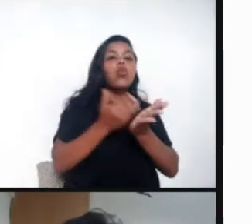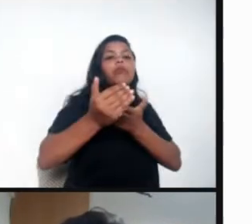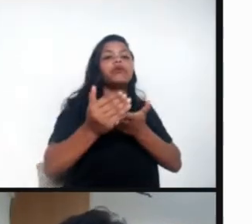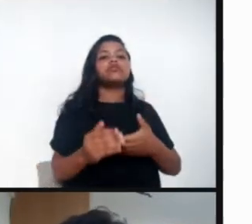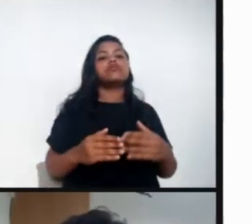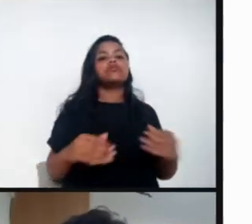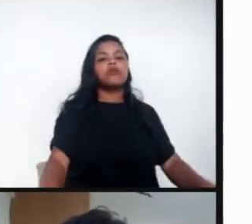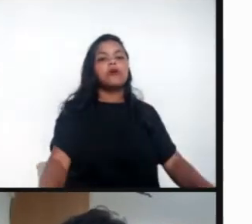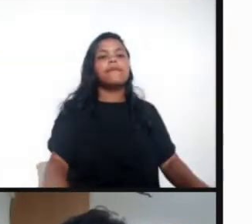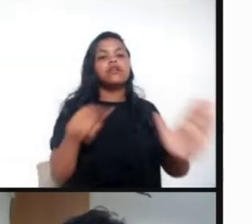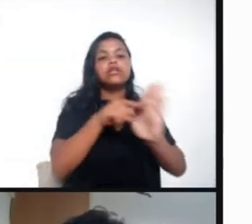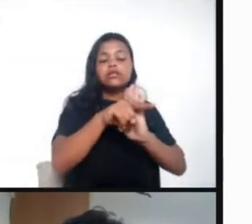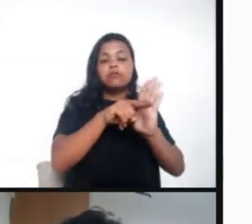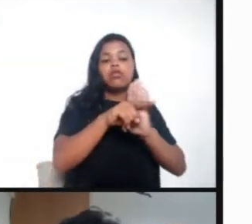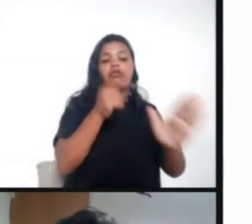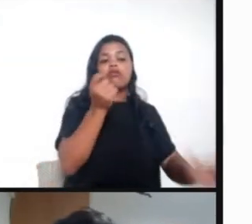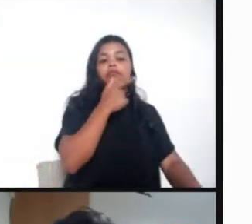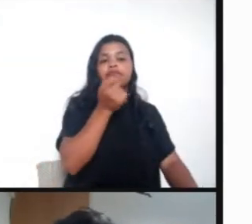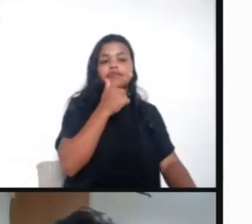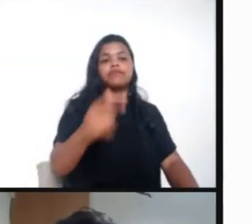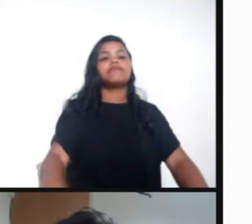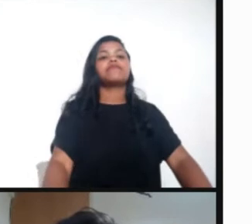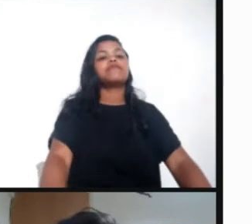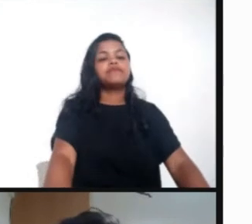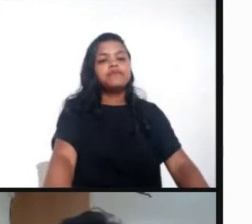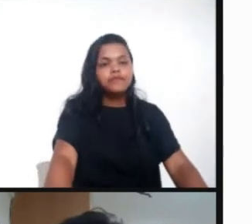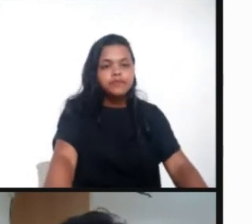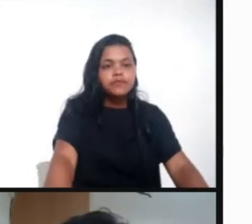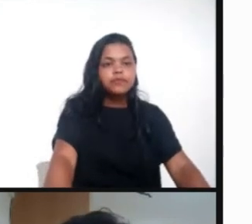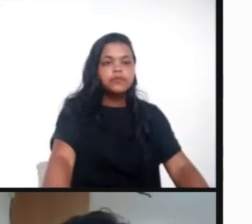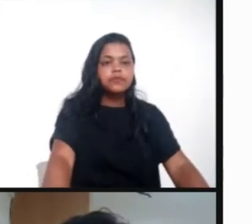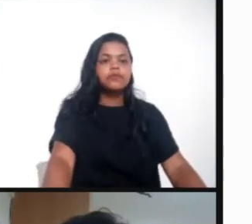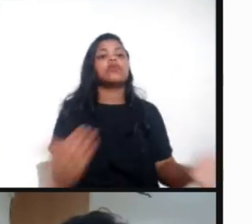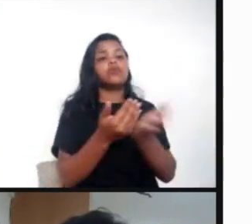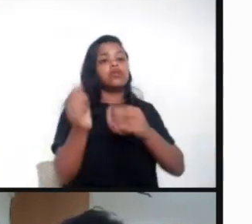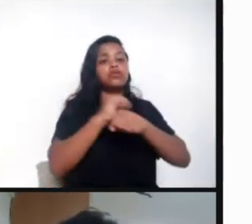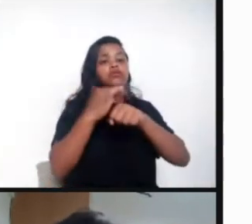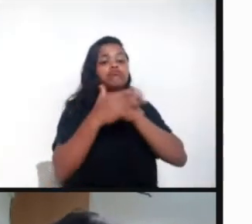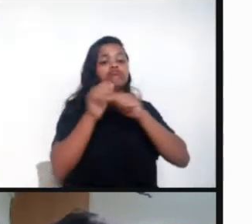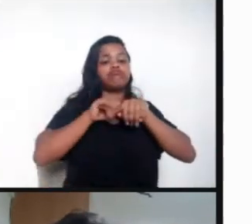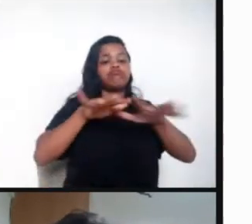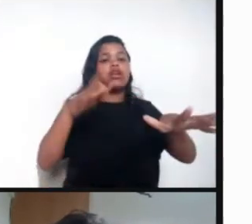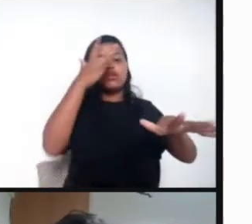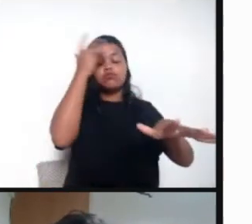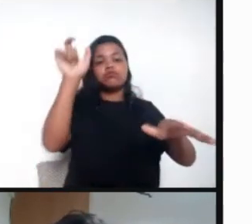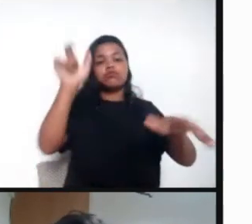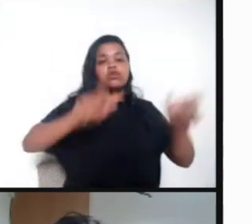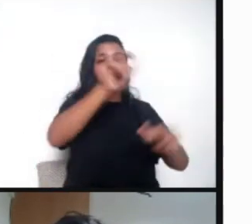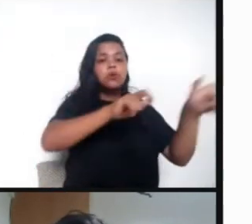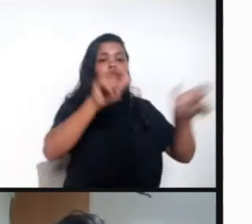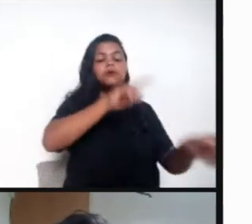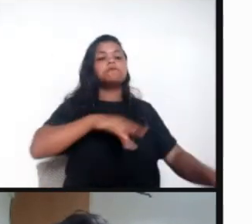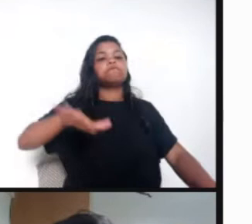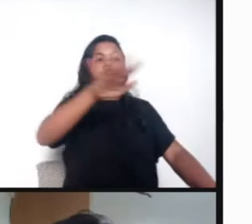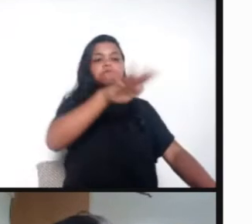gente tem o início de uma pandemia, a gente tem uma situação onde as pessoas se geram uma